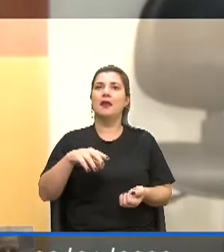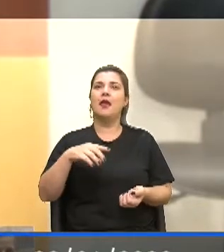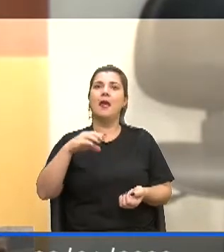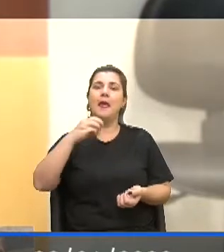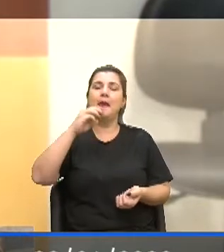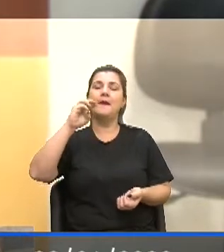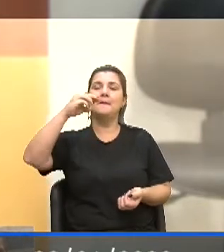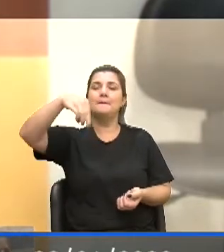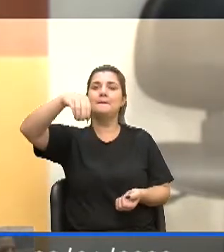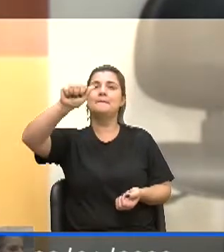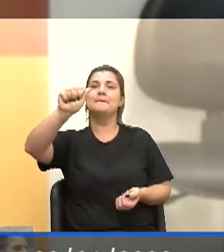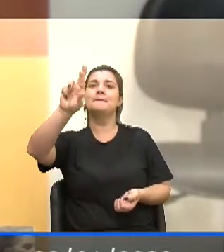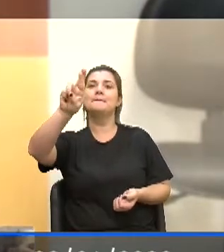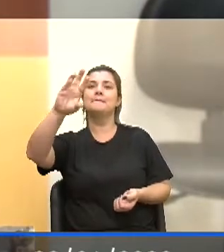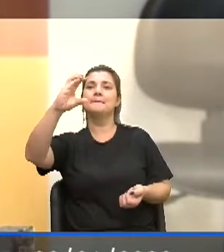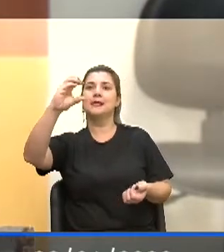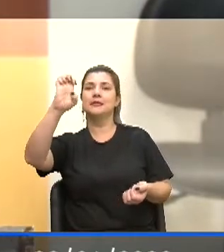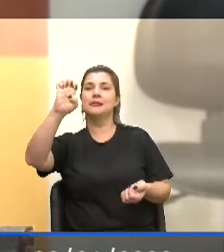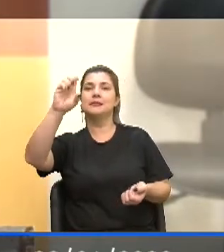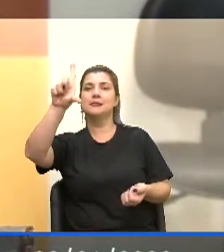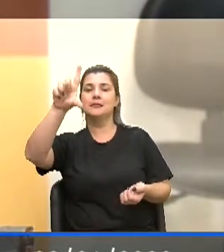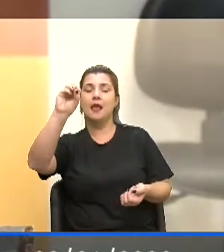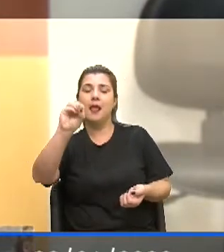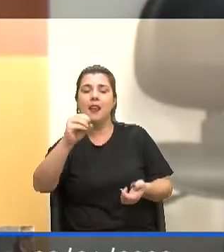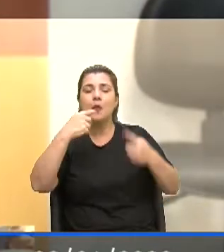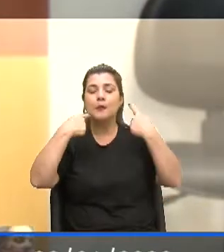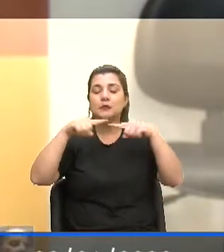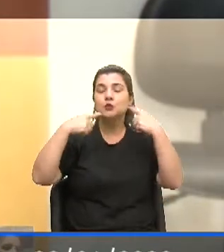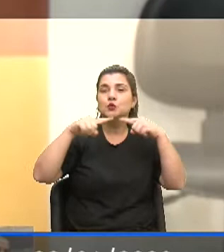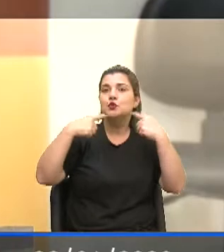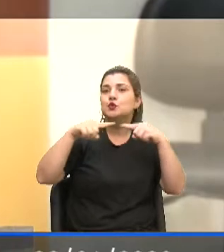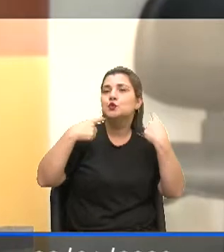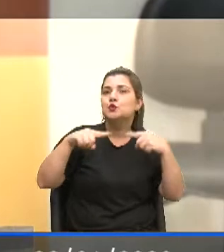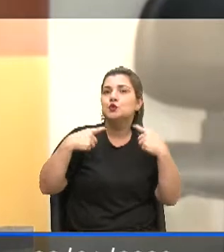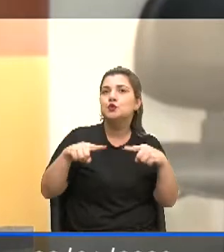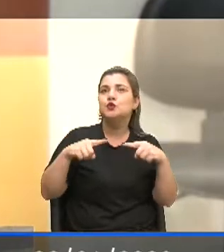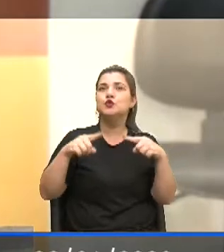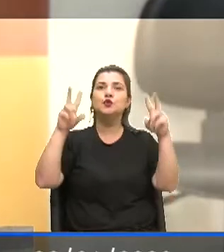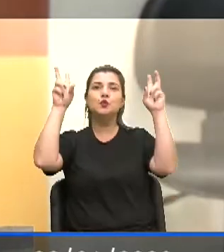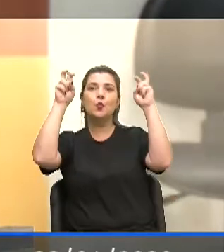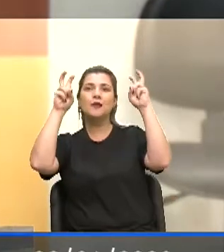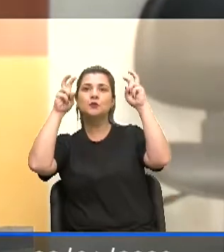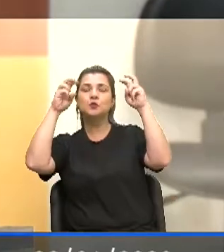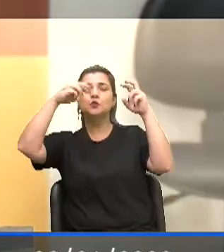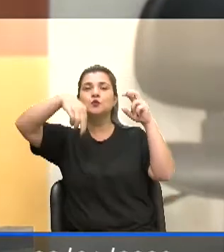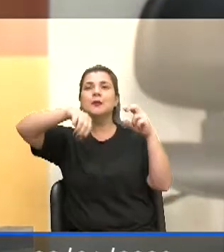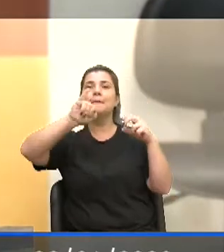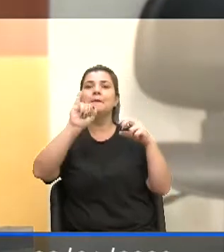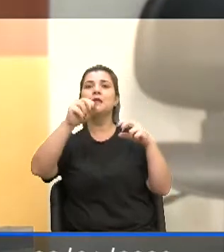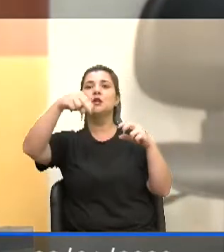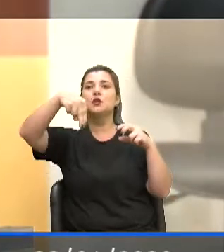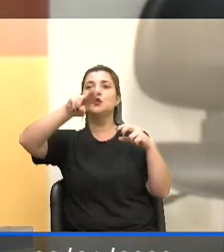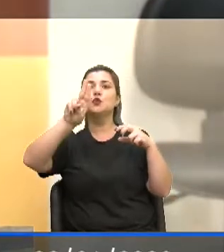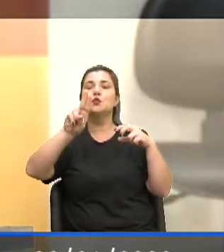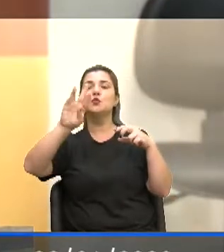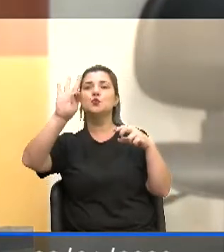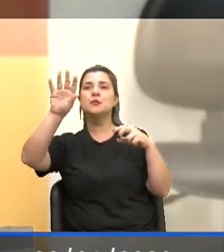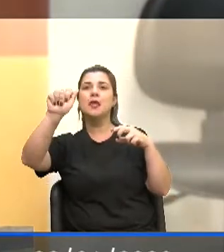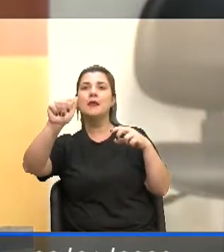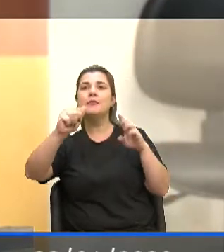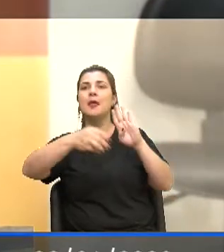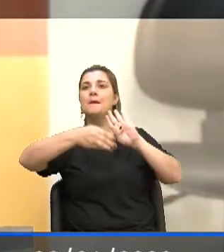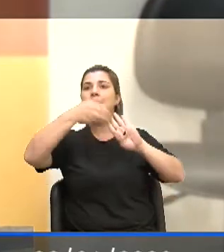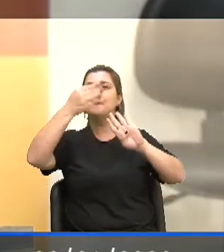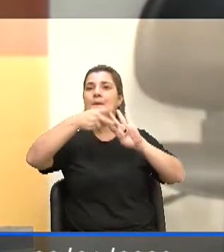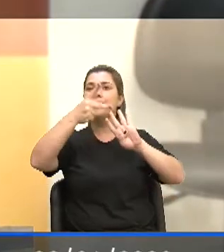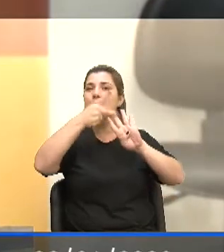meu lado, para discutir a questão da minuta da portaria. Então, a primeira coisa que eu gostaria